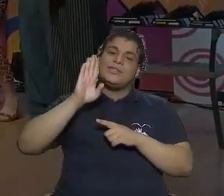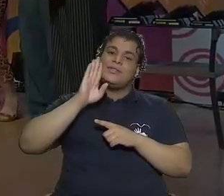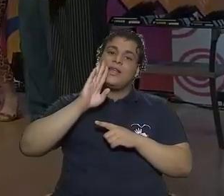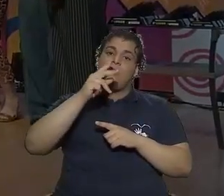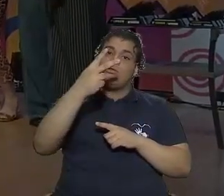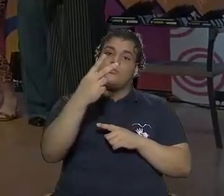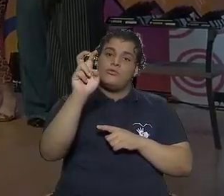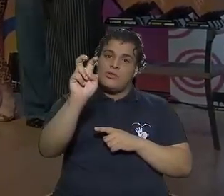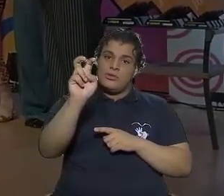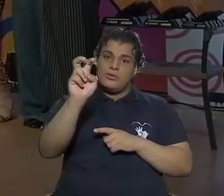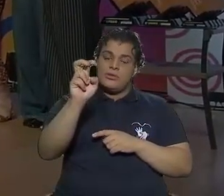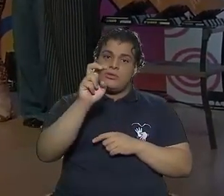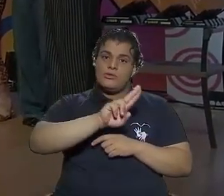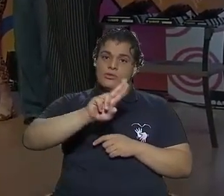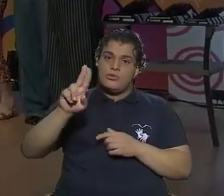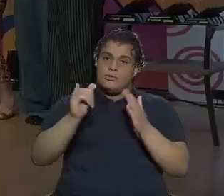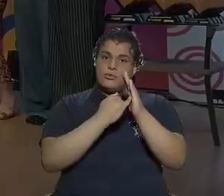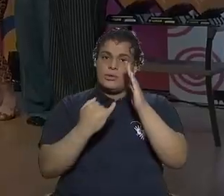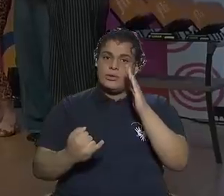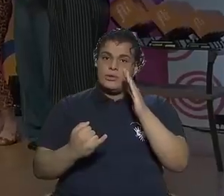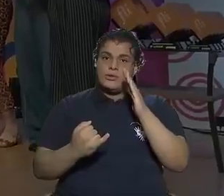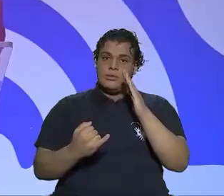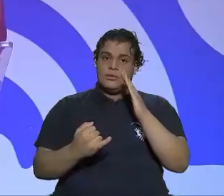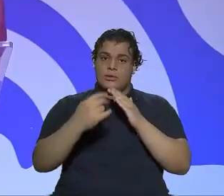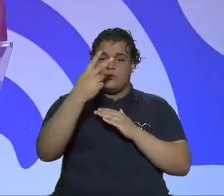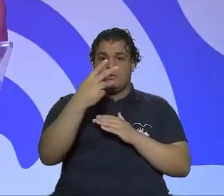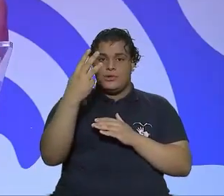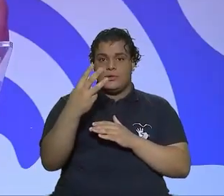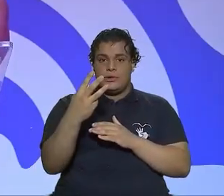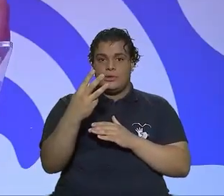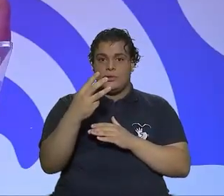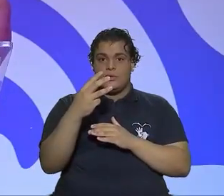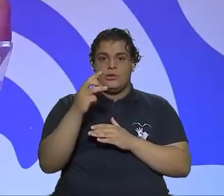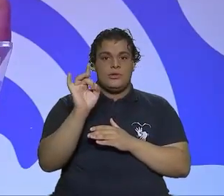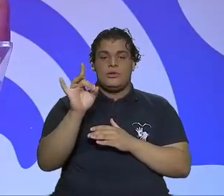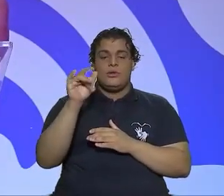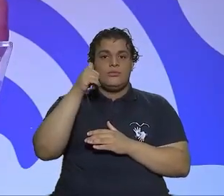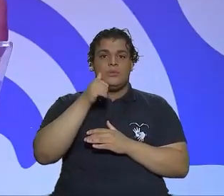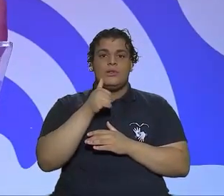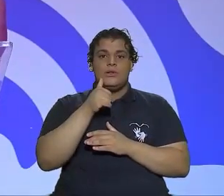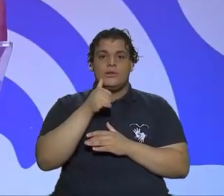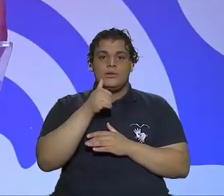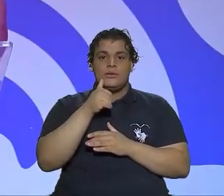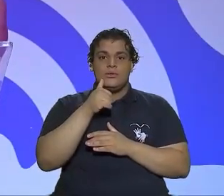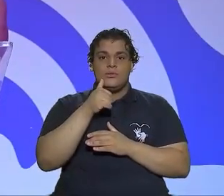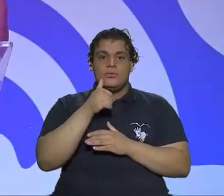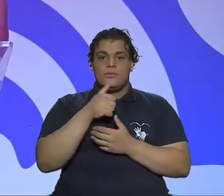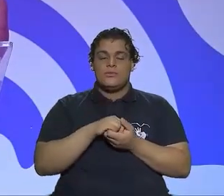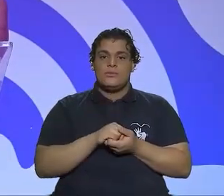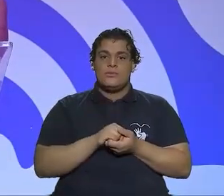dos 25 nomes inscritos, 23 foram de mulheres.